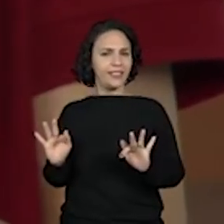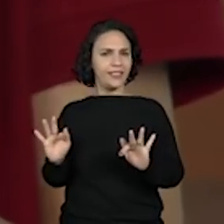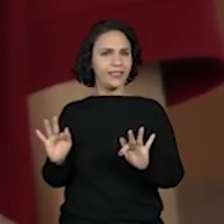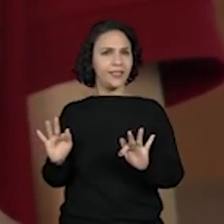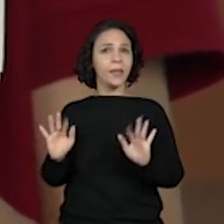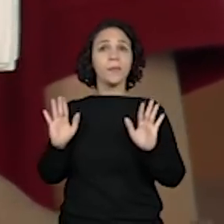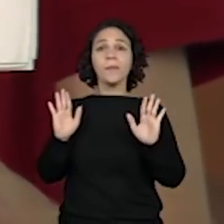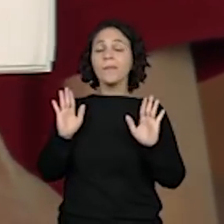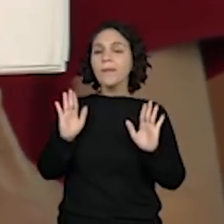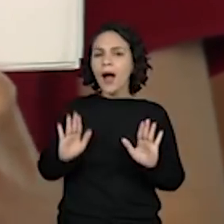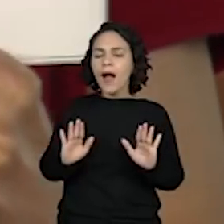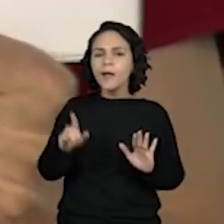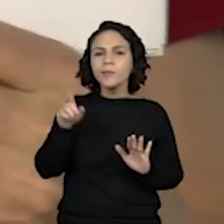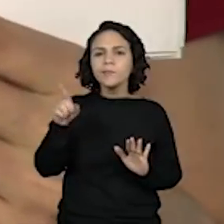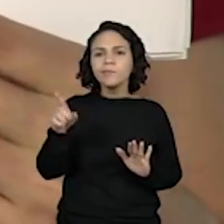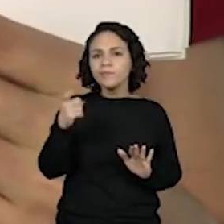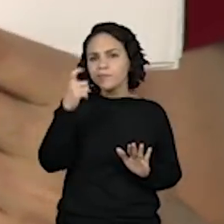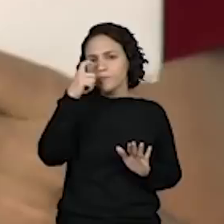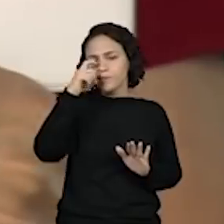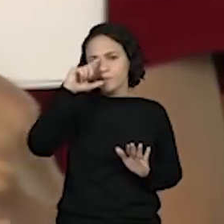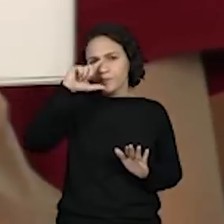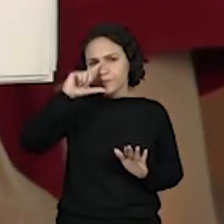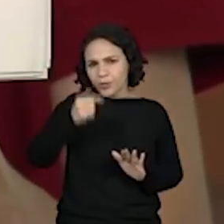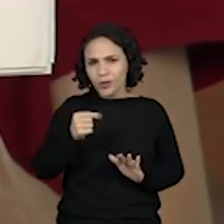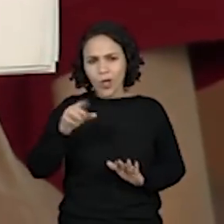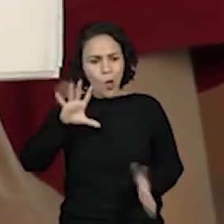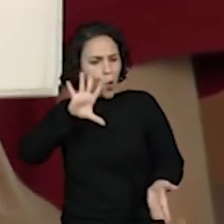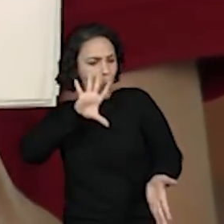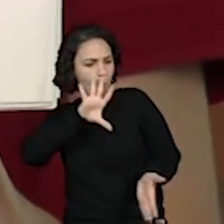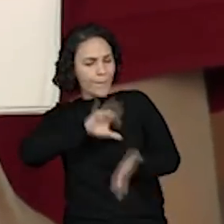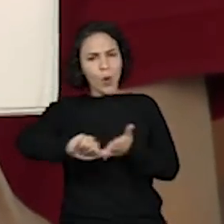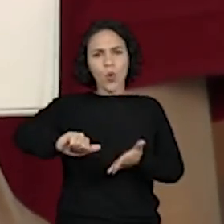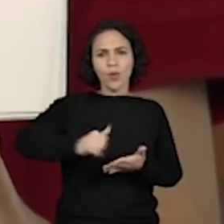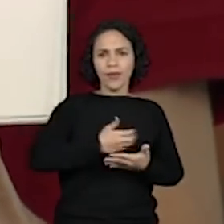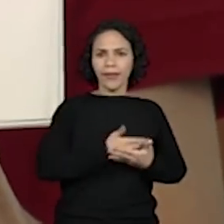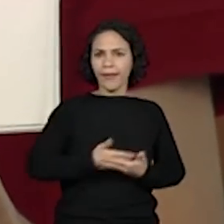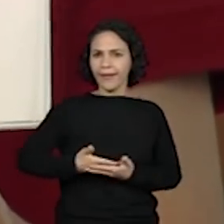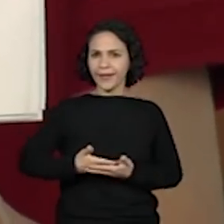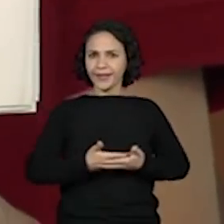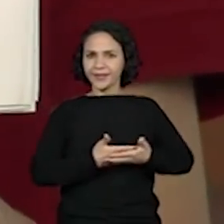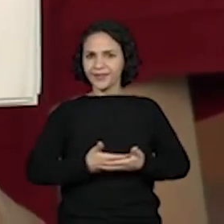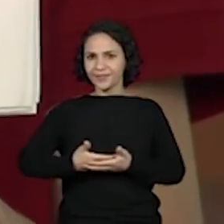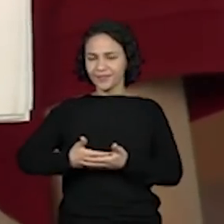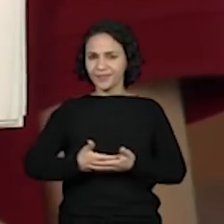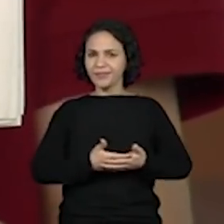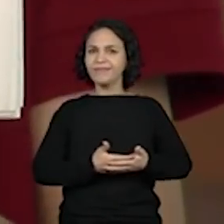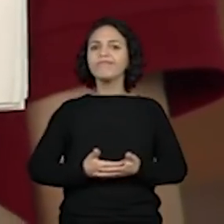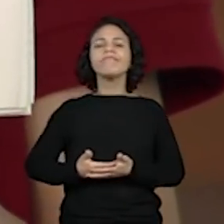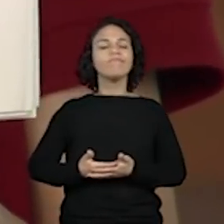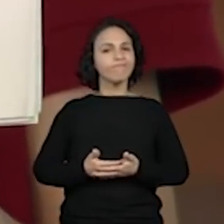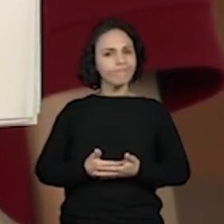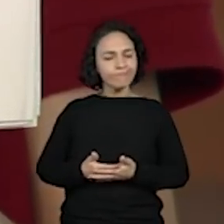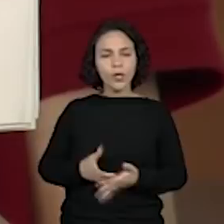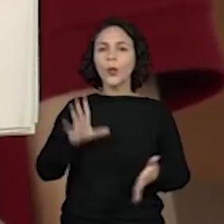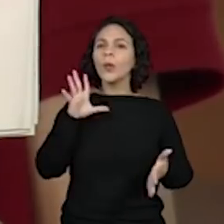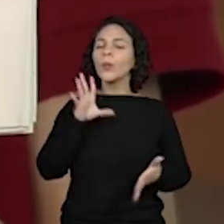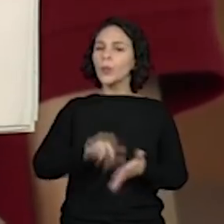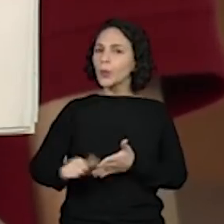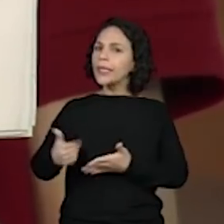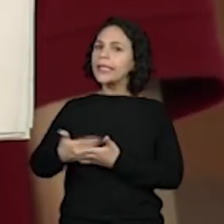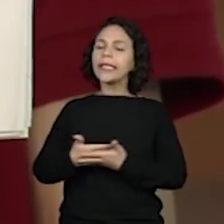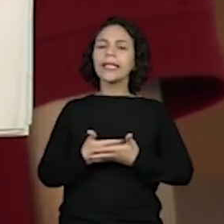impediu que uma bruxa roubasse a criança, porque foi isso que aconteceu. Uma bruxa roubou a